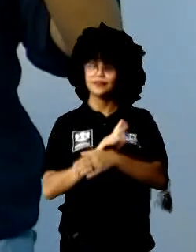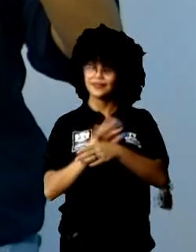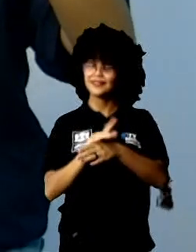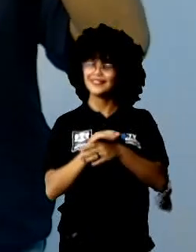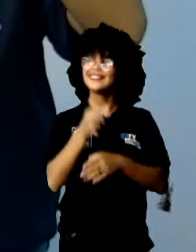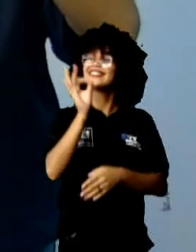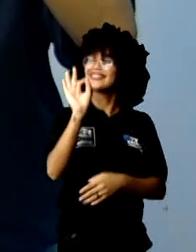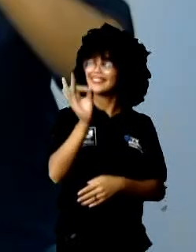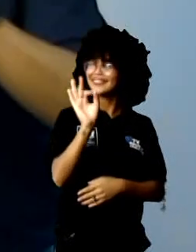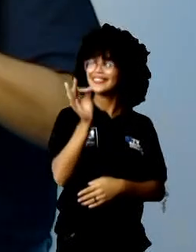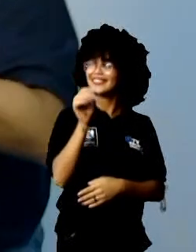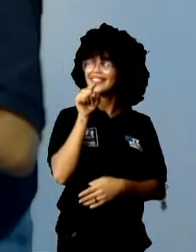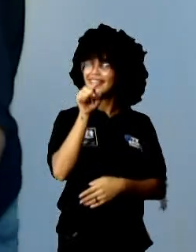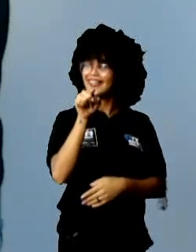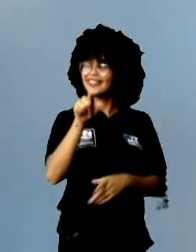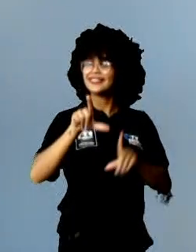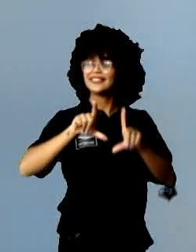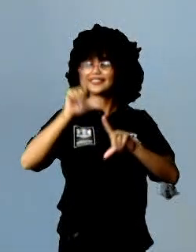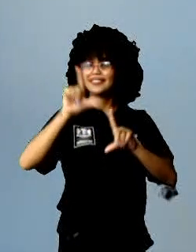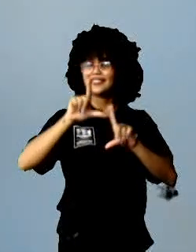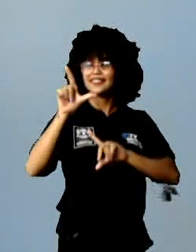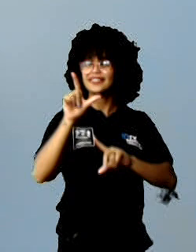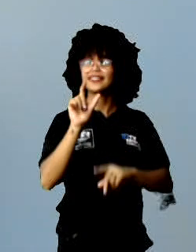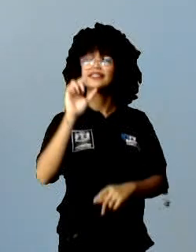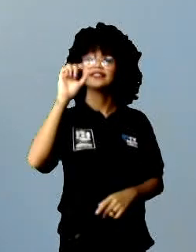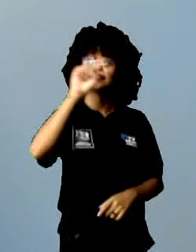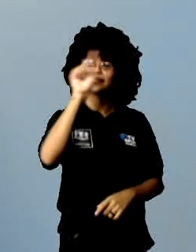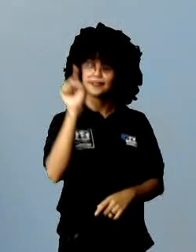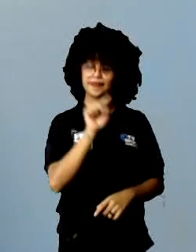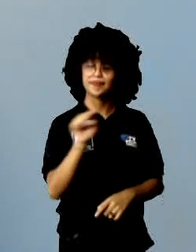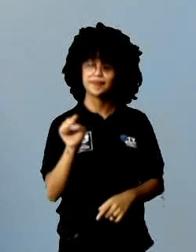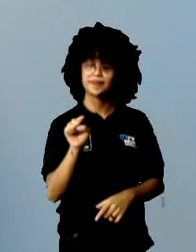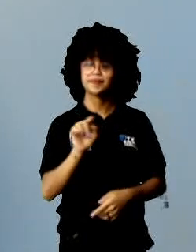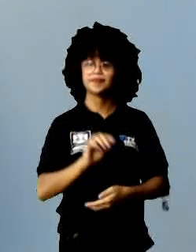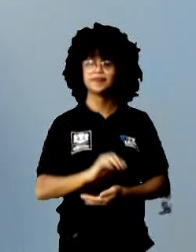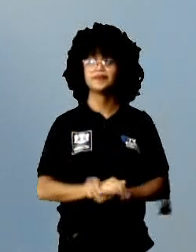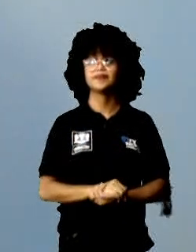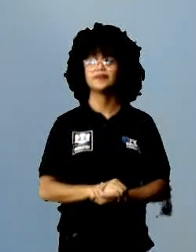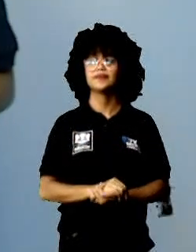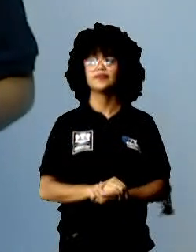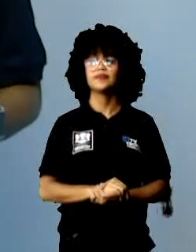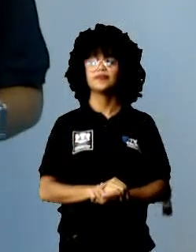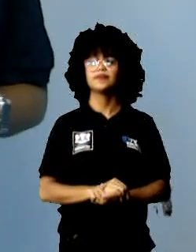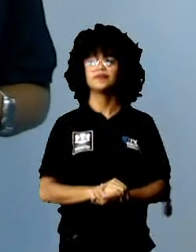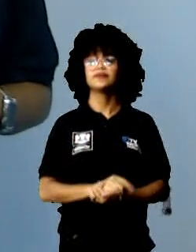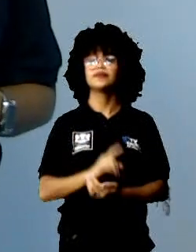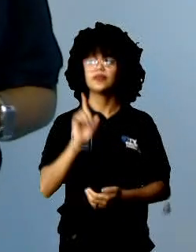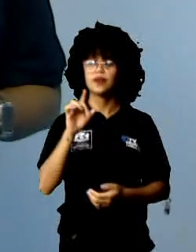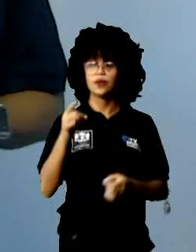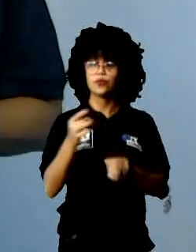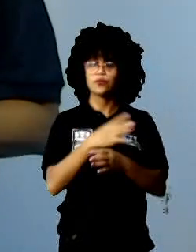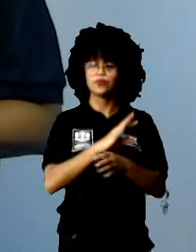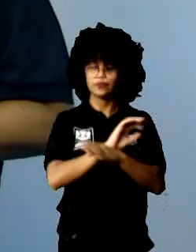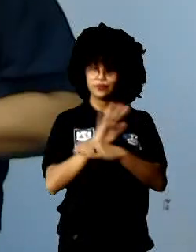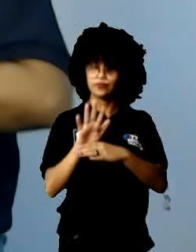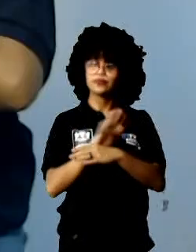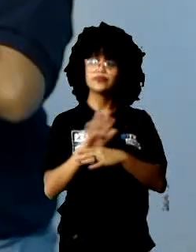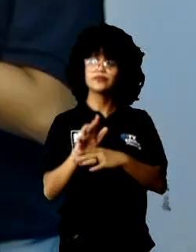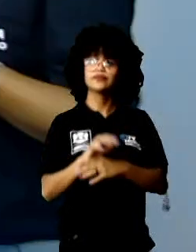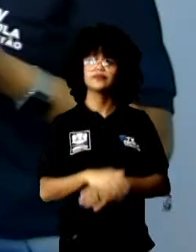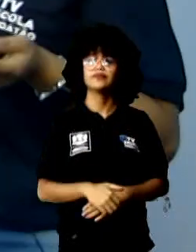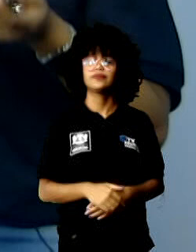acertou essa mesmo é a letrinha Z é a letrinhas é a última letrinha do alfabeto